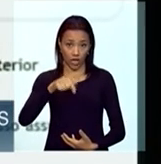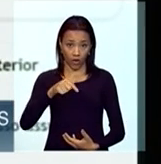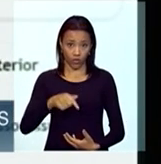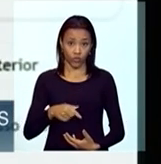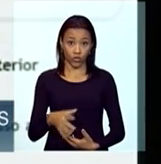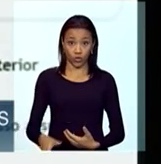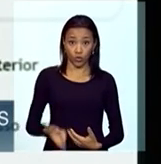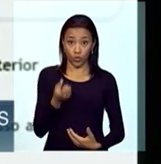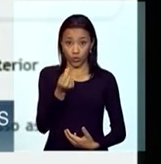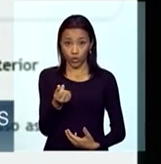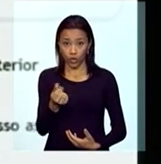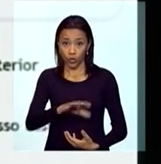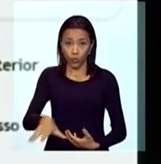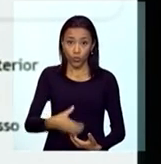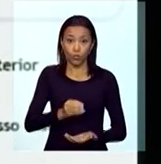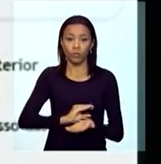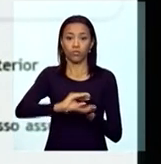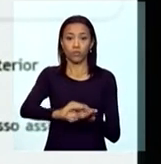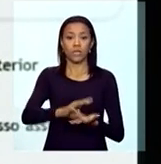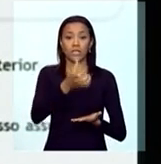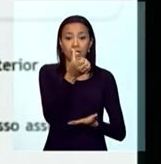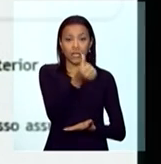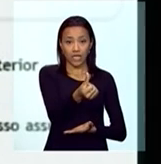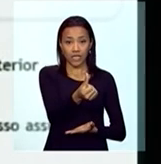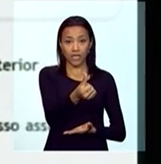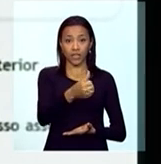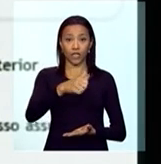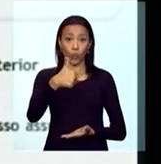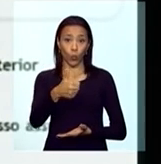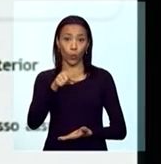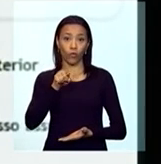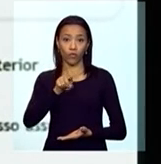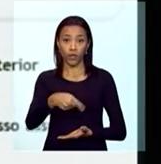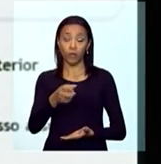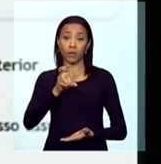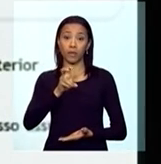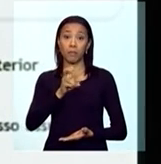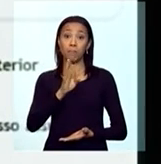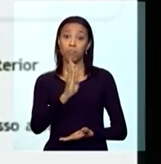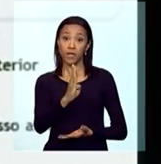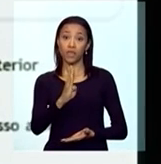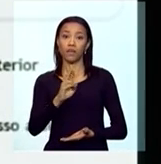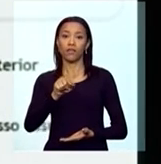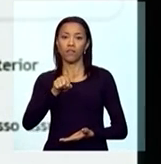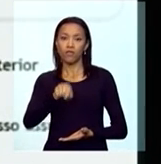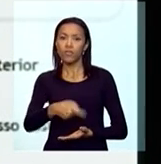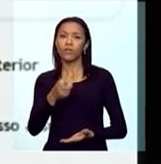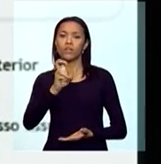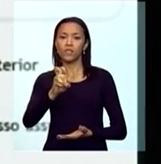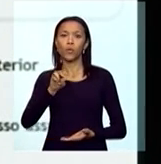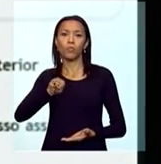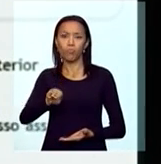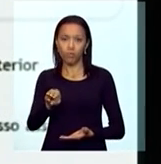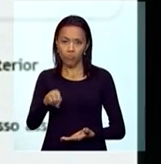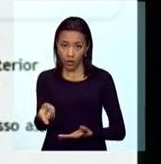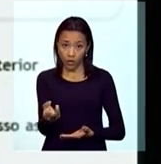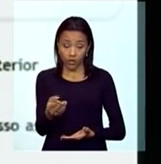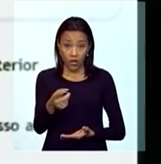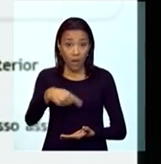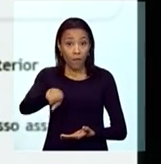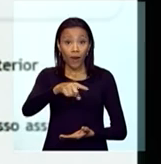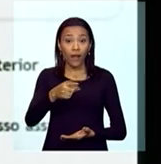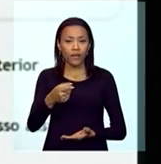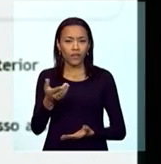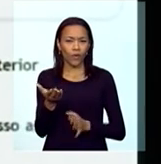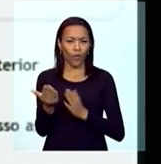safra 61 bilhões e 500 milhões, com um crescimento de 28% em relação